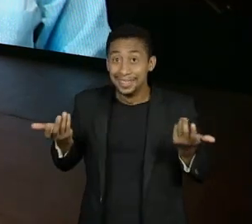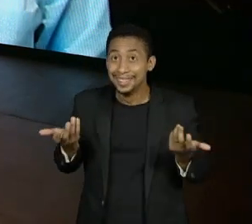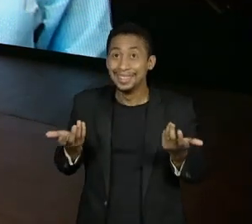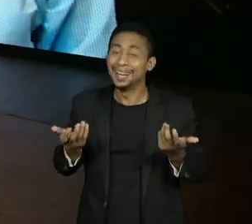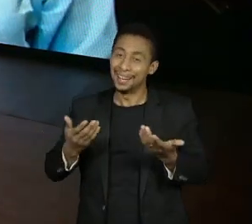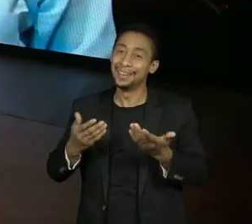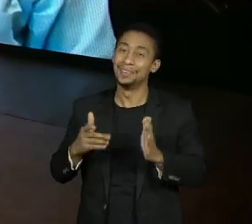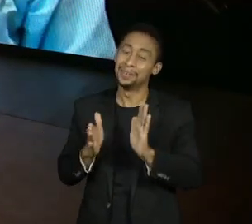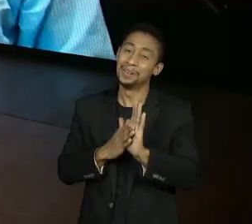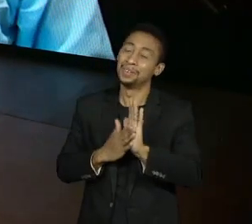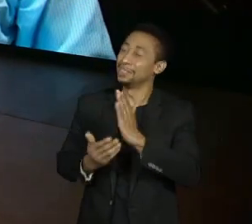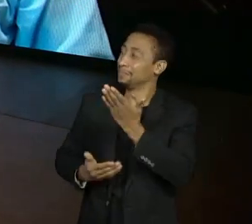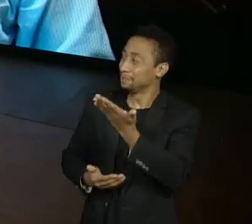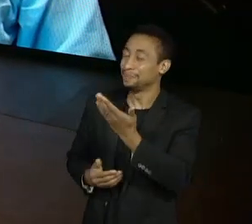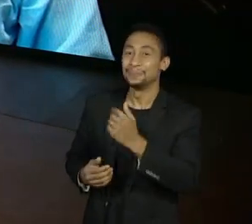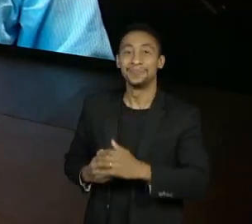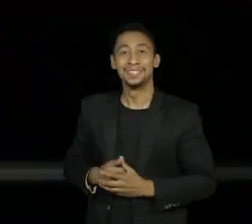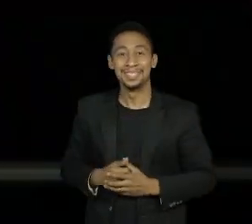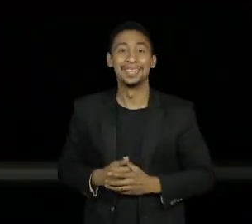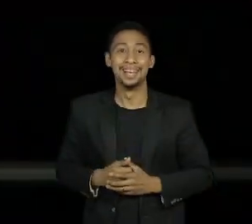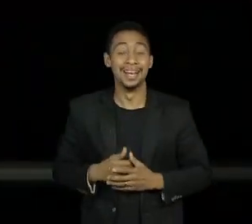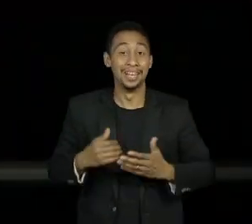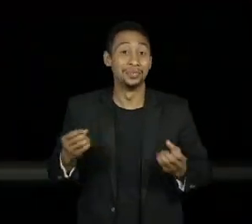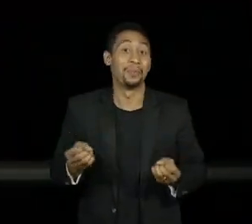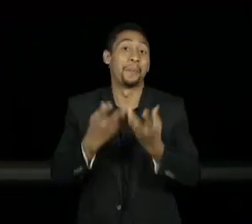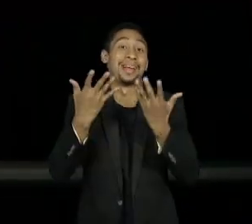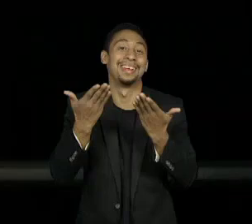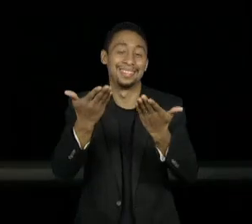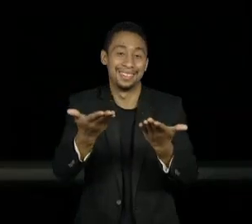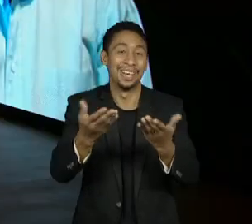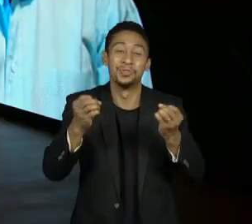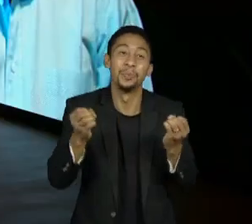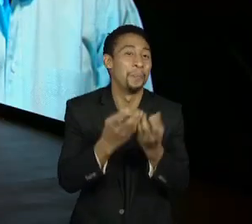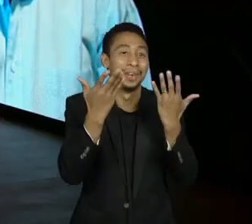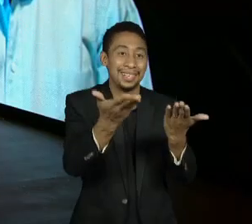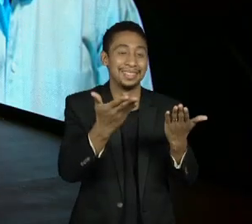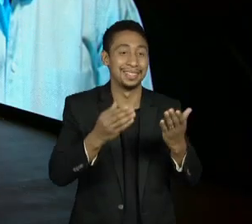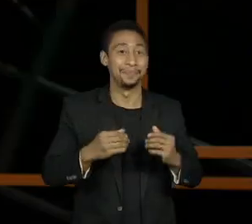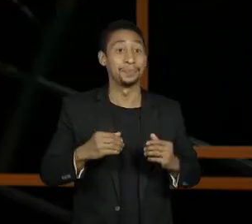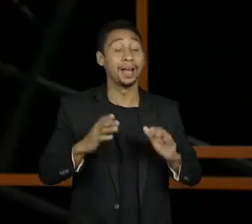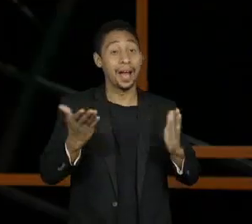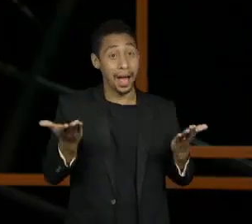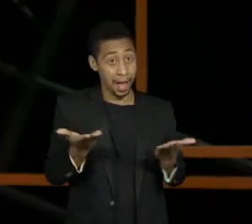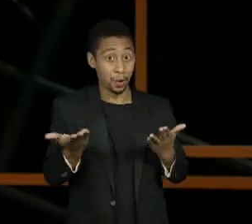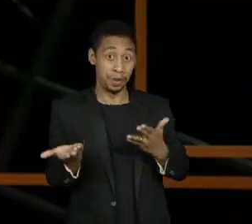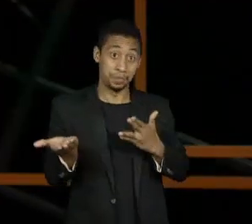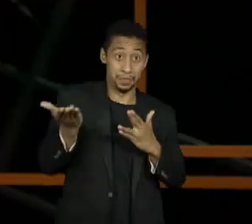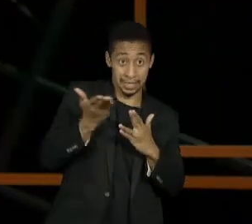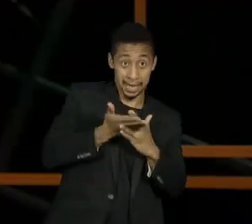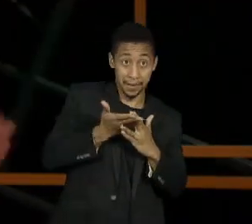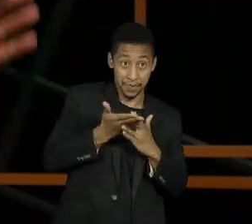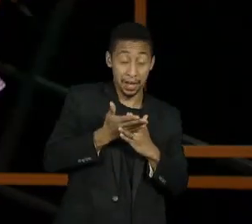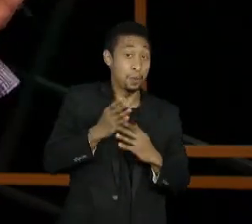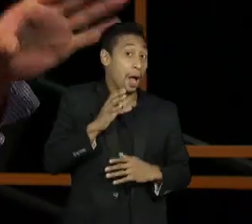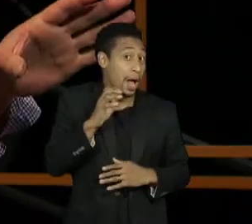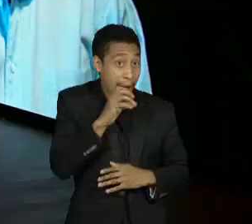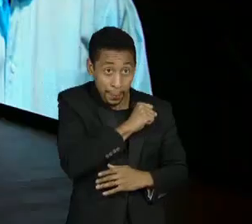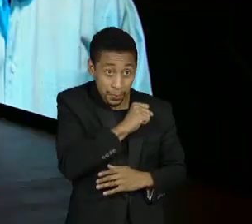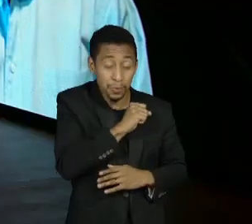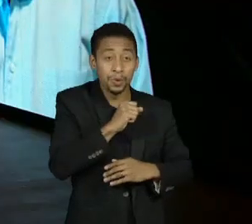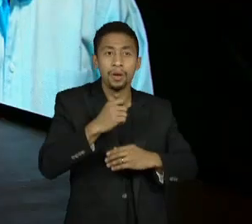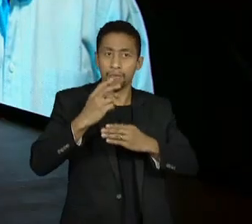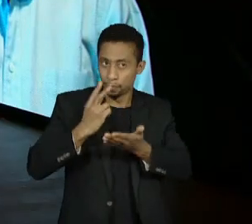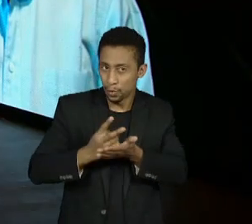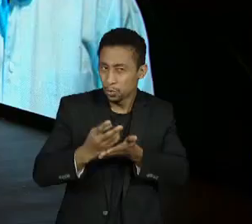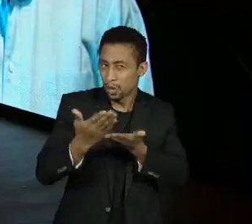também. Surpresa para você. Ótimo. Nós vamos para mais um breve intervalo. Vamos continuar a